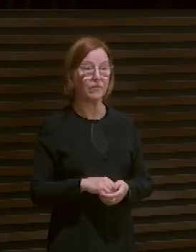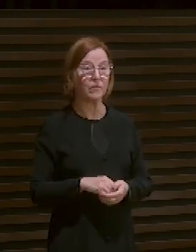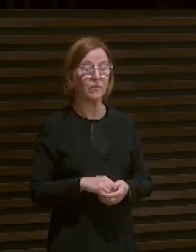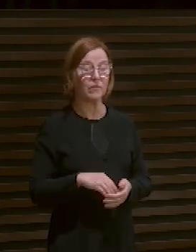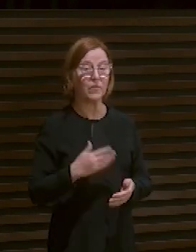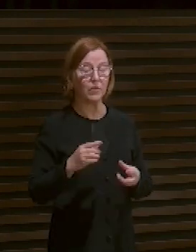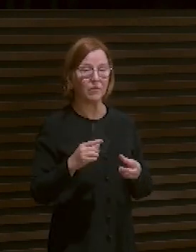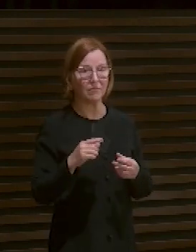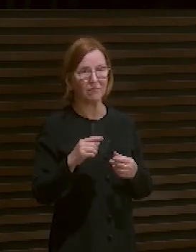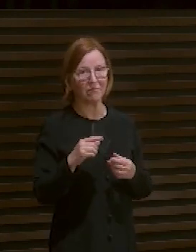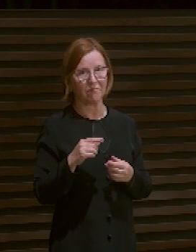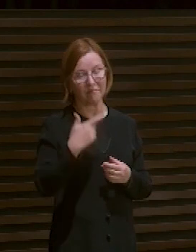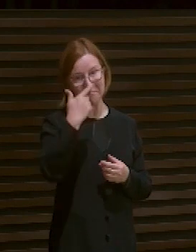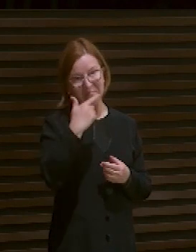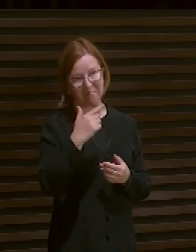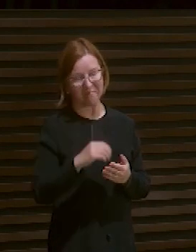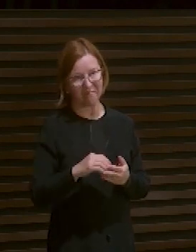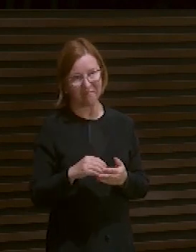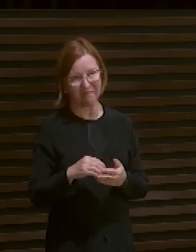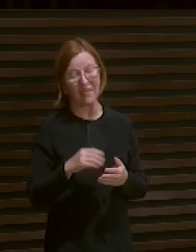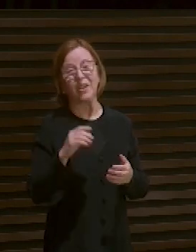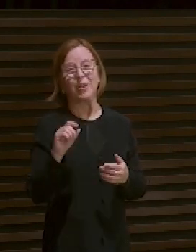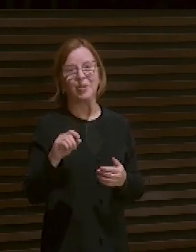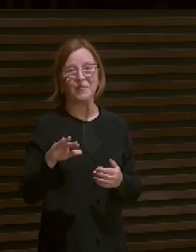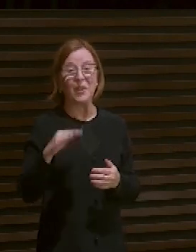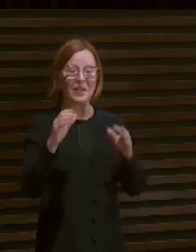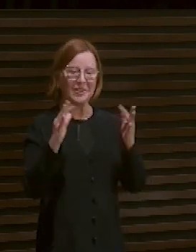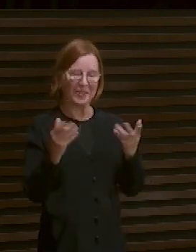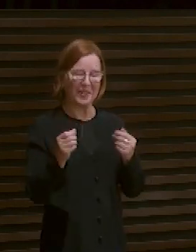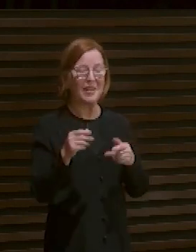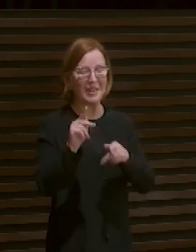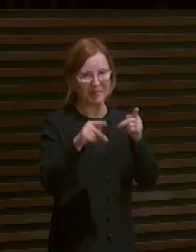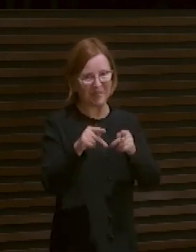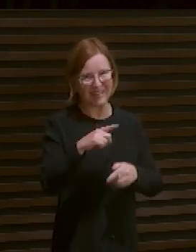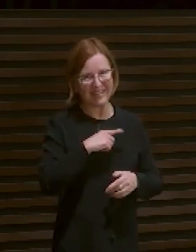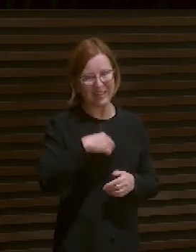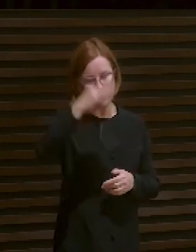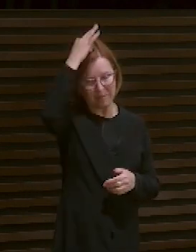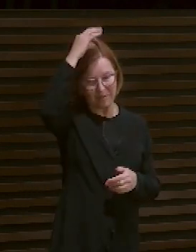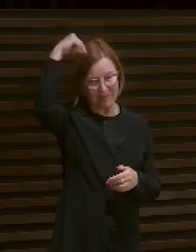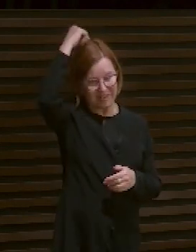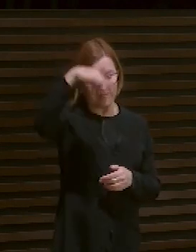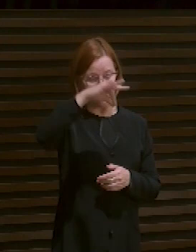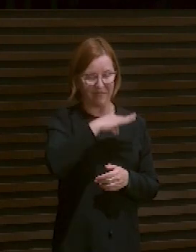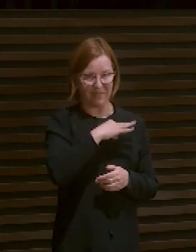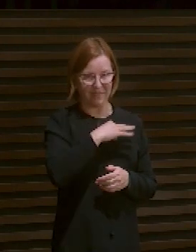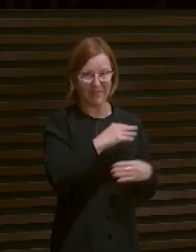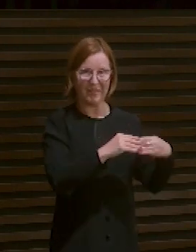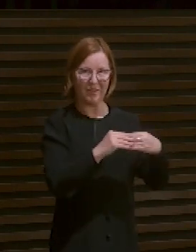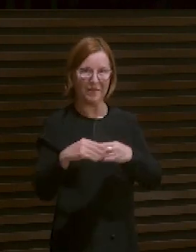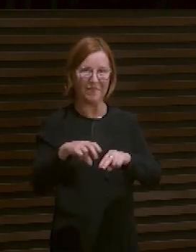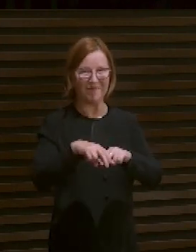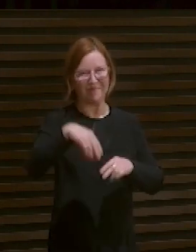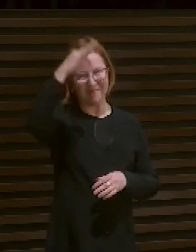que eu encontro é que aqueles que têm o Espírito Santo habitando neles são conduzidos